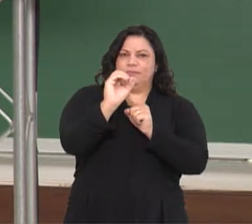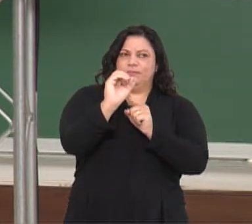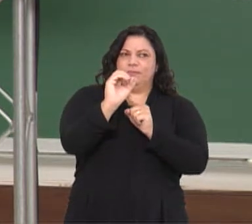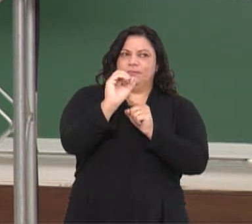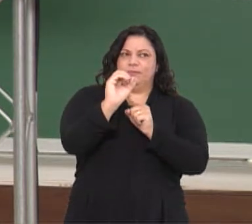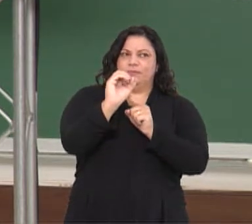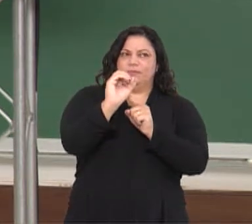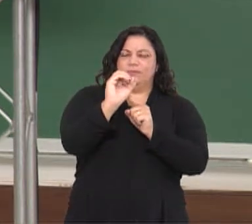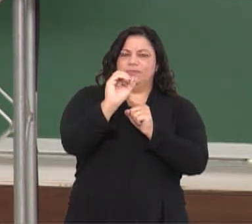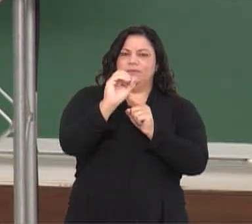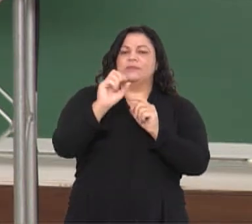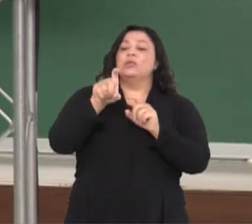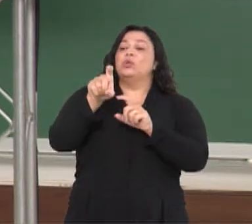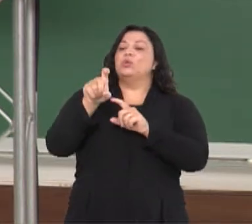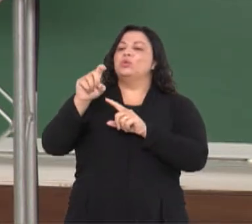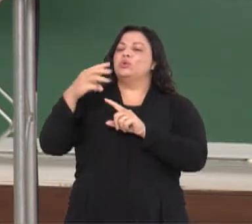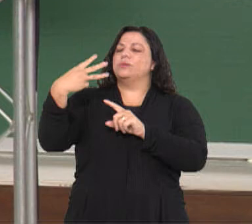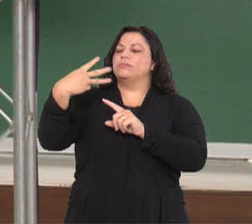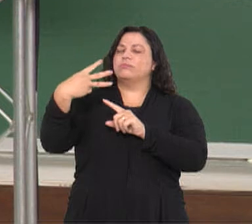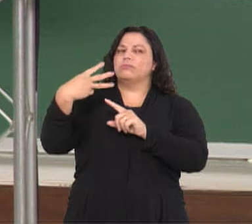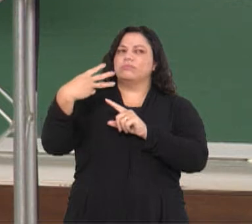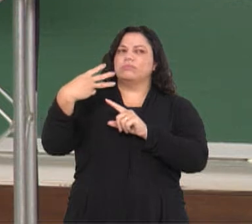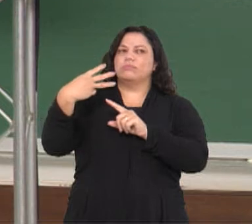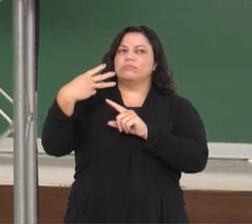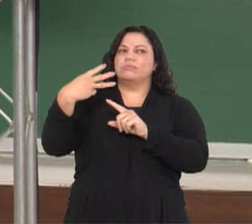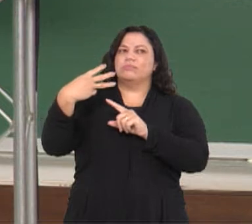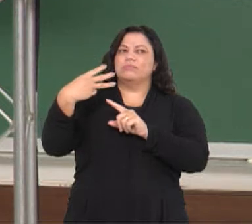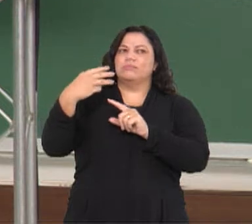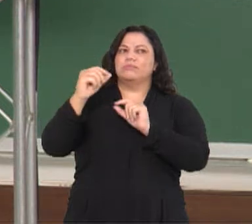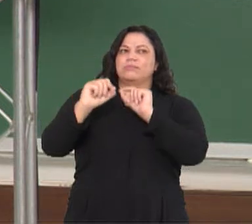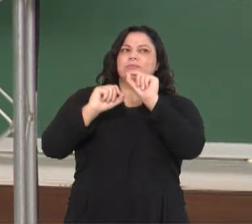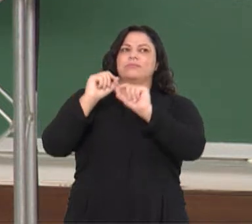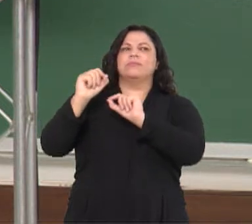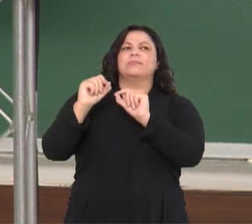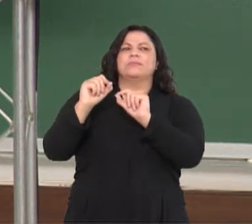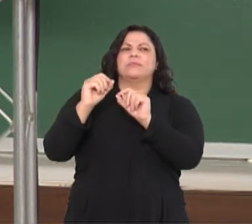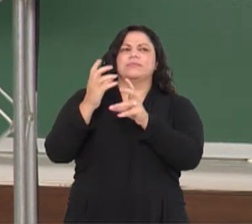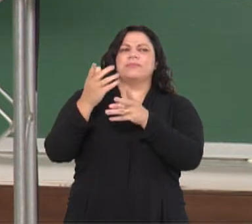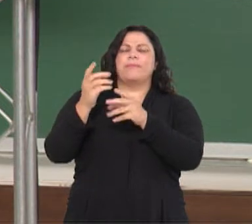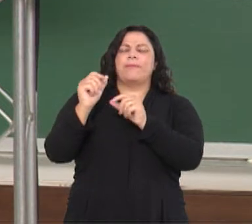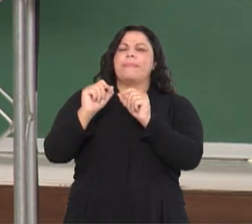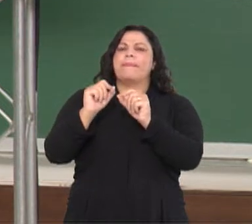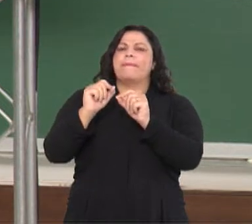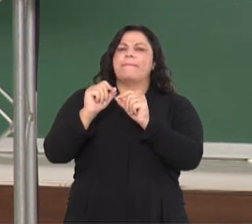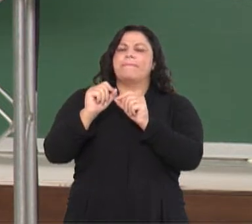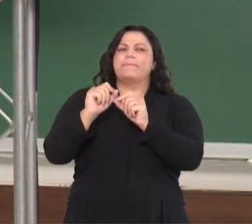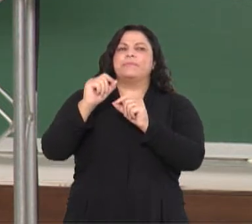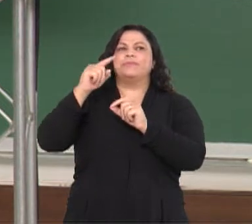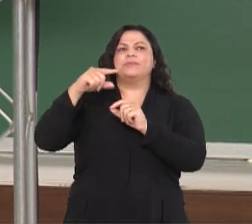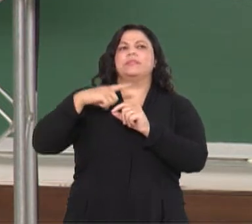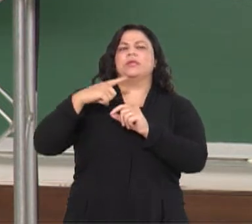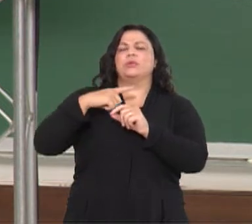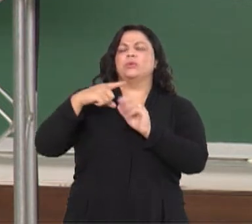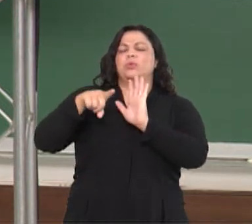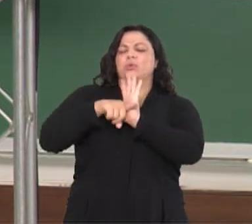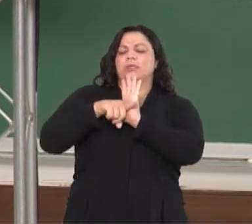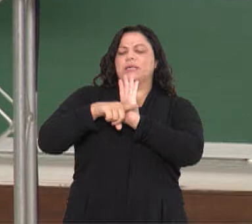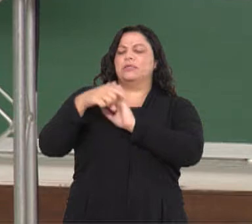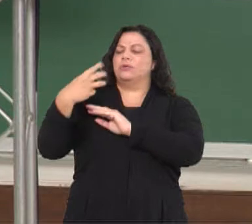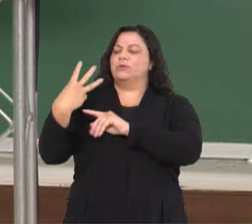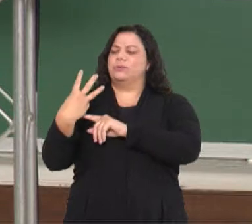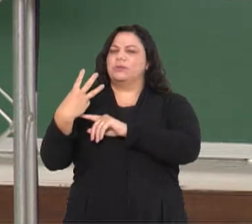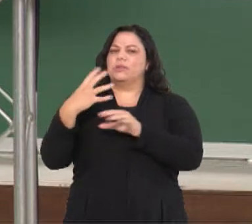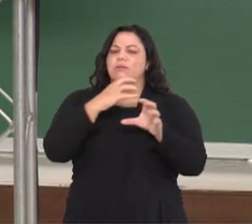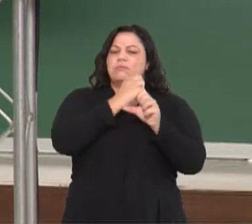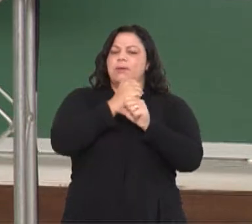cubo, no primeiro polinômio eu tenho 5 como variável, no segundo, como variável não, como coeficiente, e no segundo negativo 3, somo